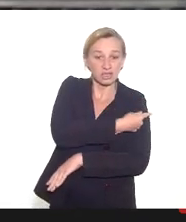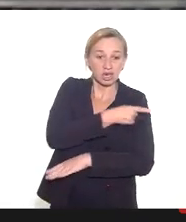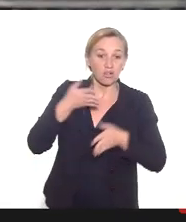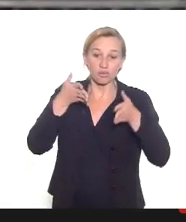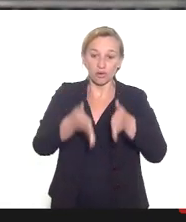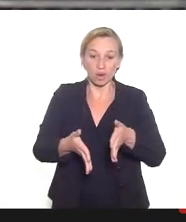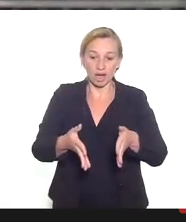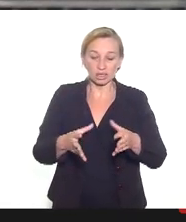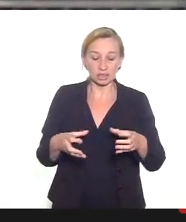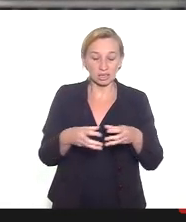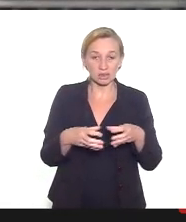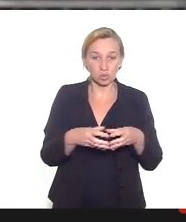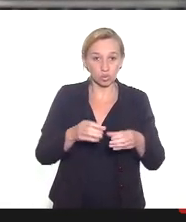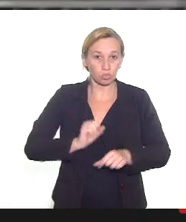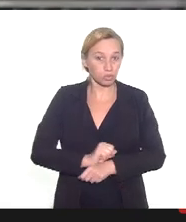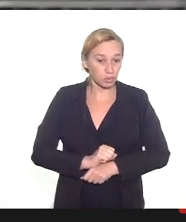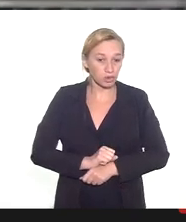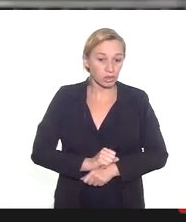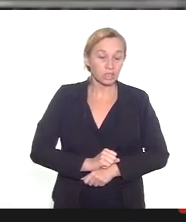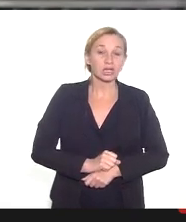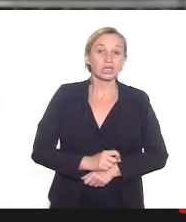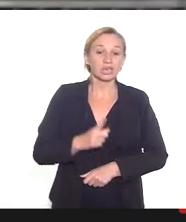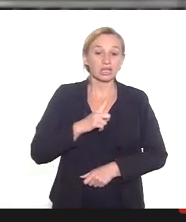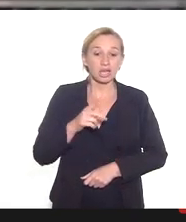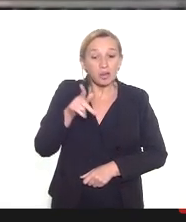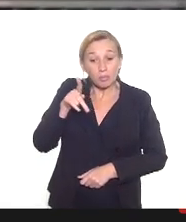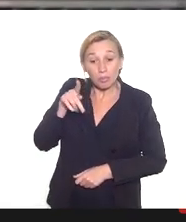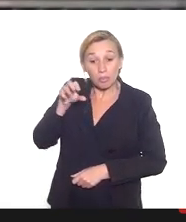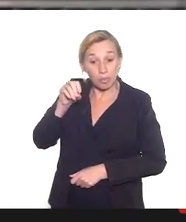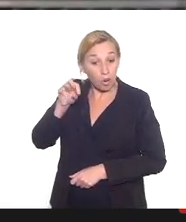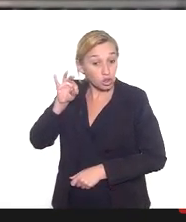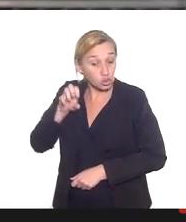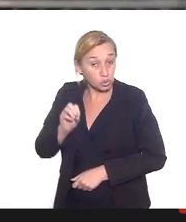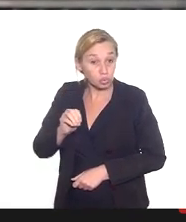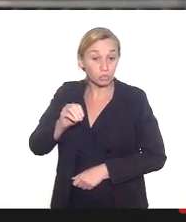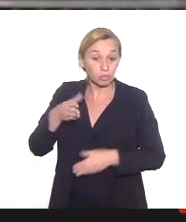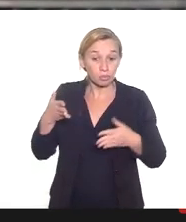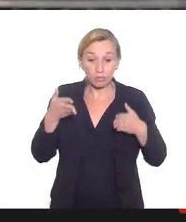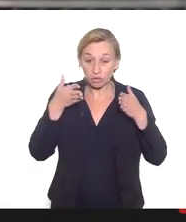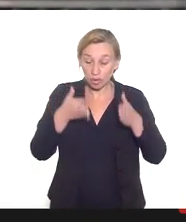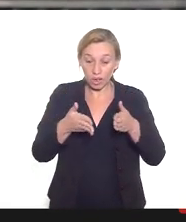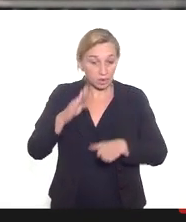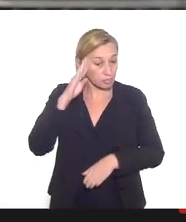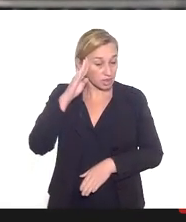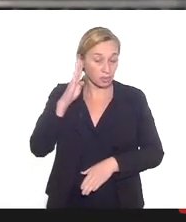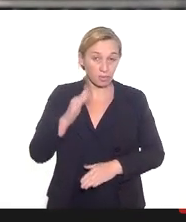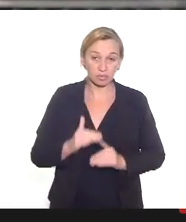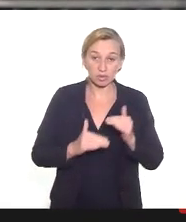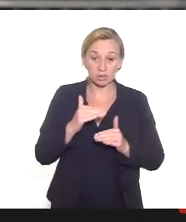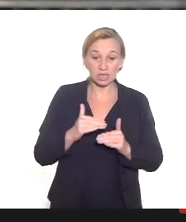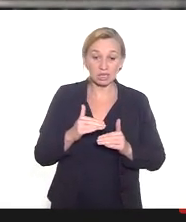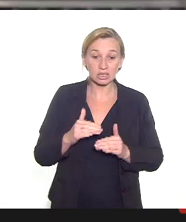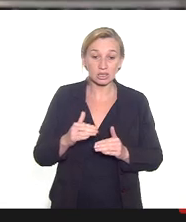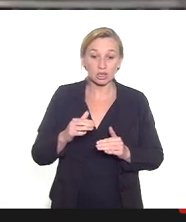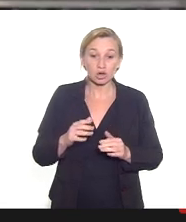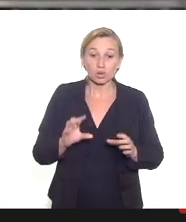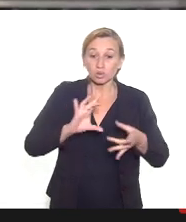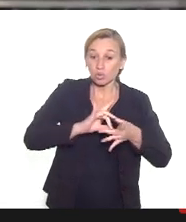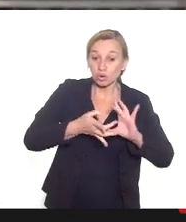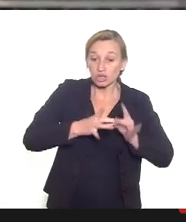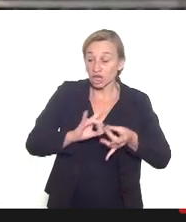focadas nesse grupo que a gente tem a postos específicos e na para esse processo principalmente no